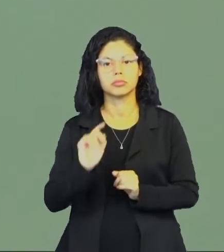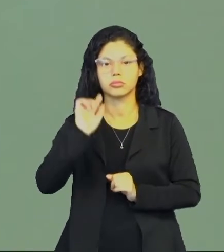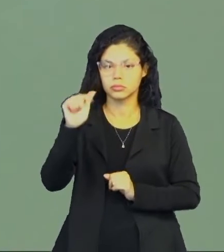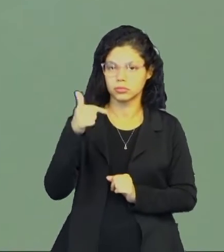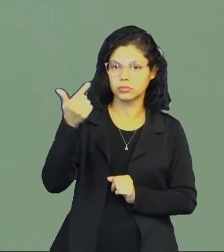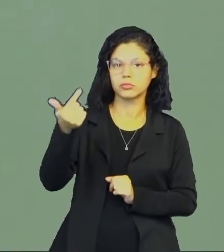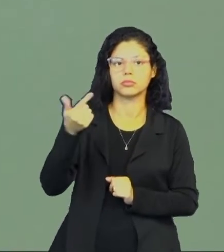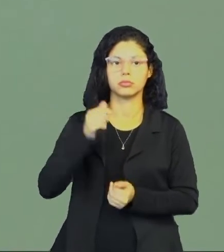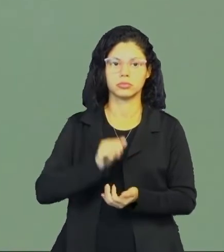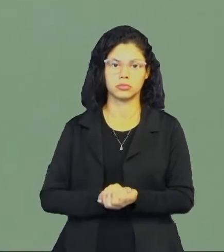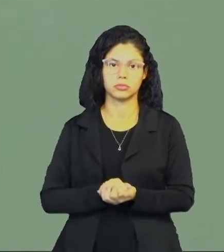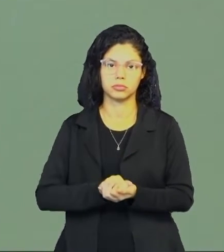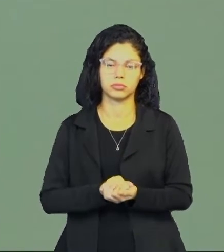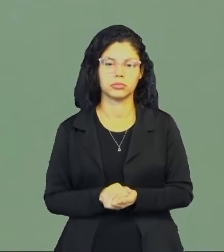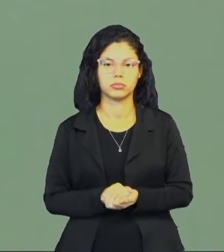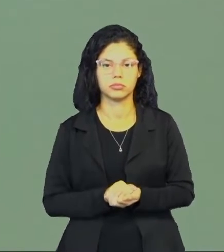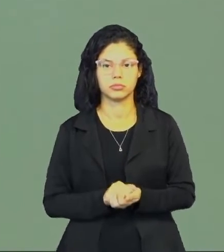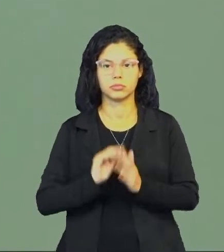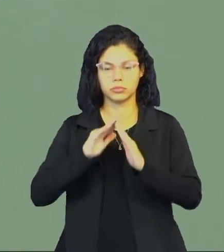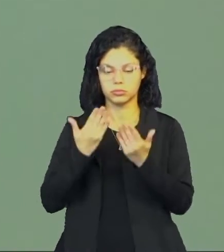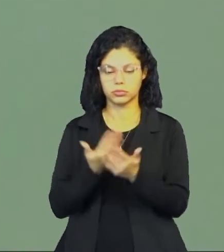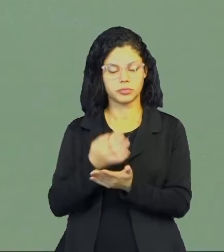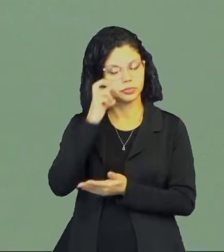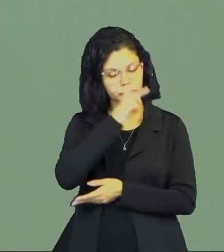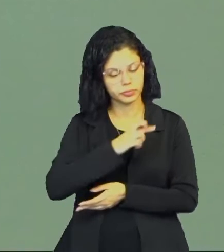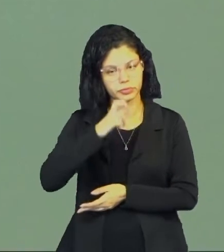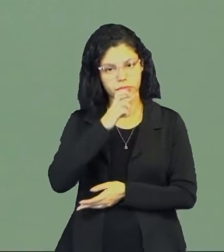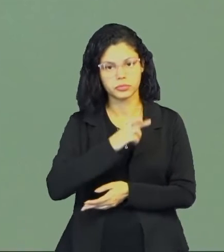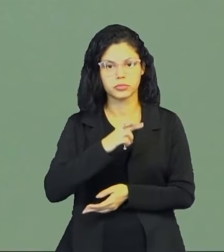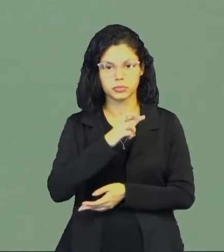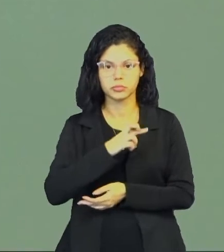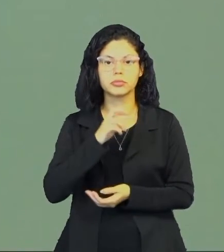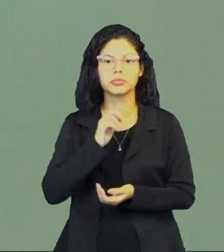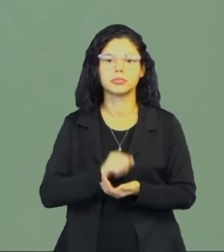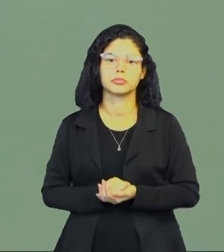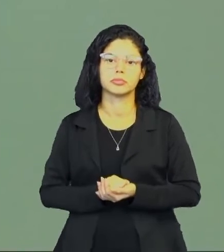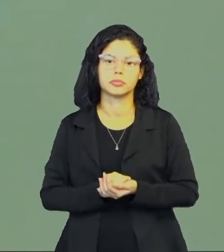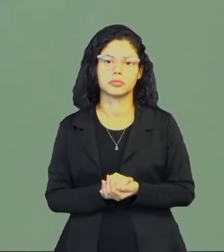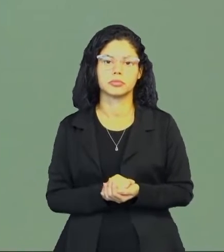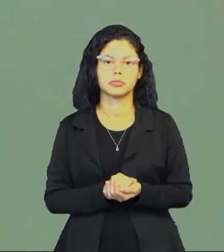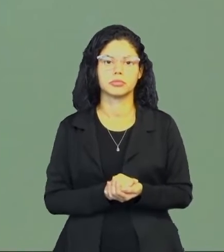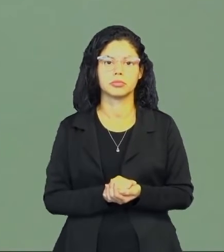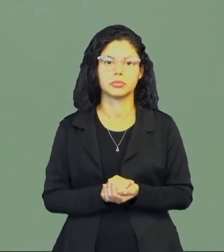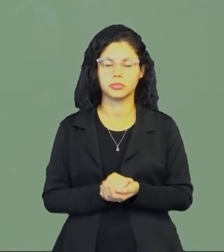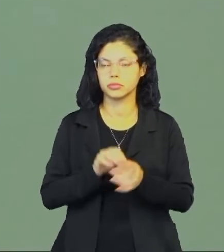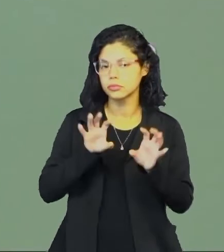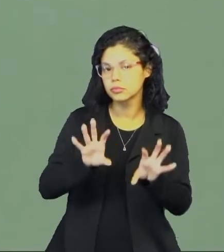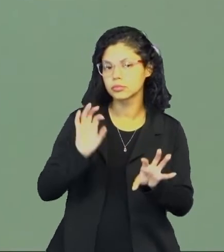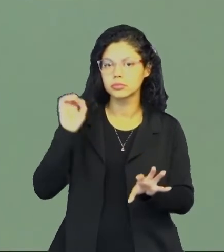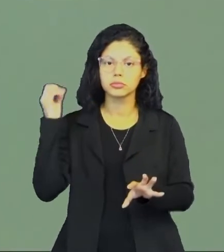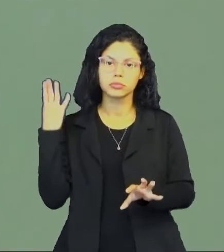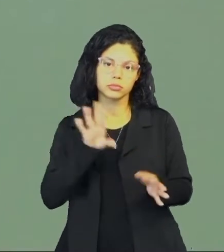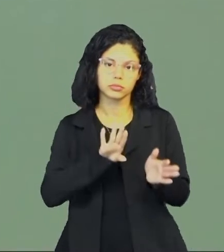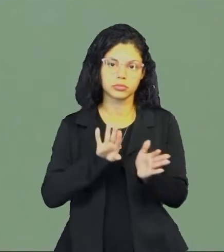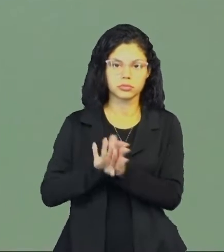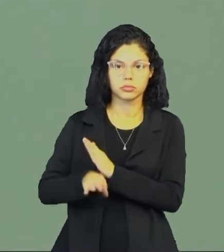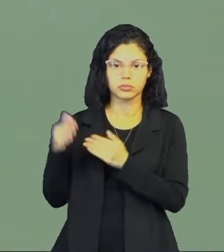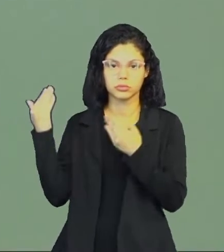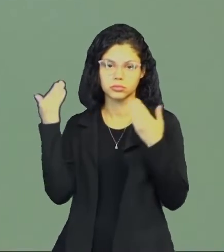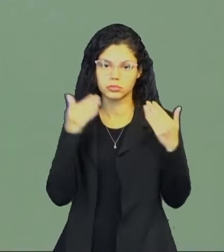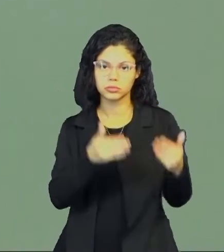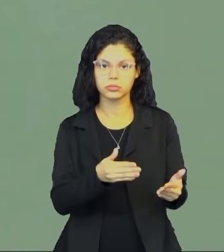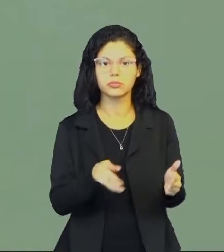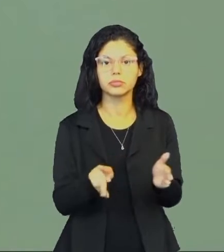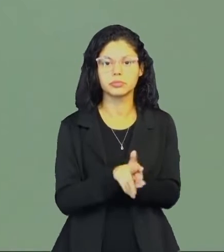após o advento aí da escola de análise, né, que de uma certa forma, tirou o foco